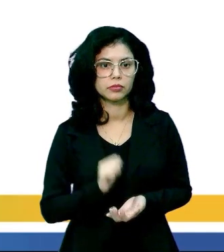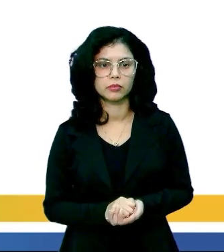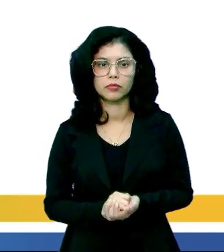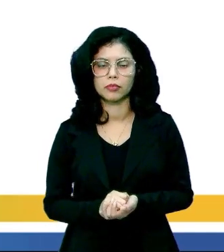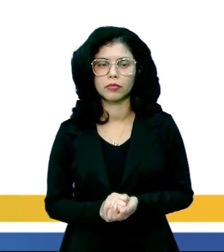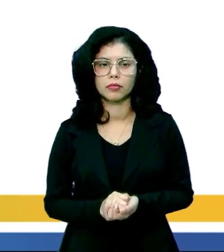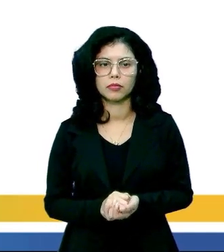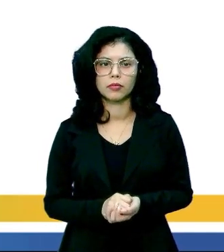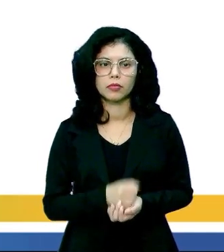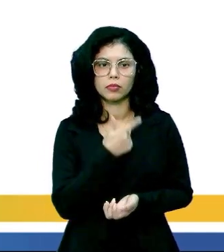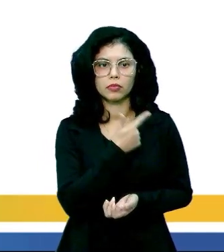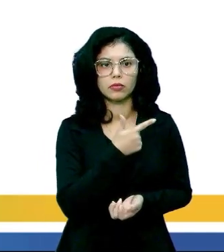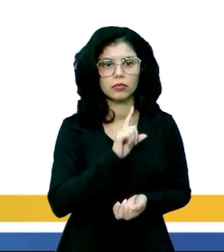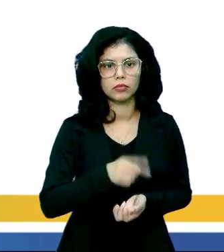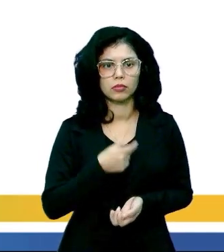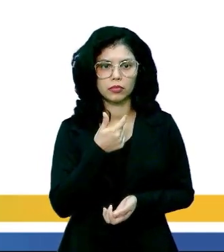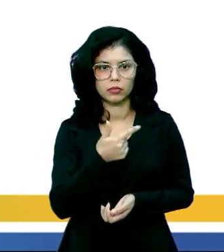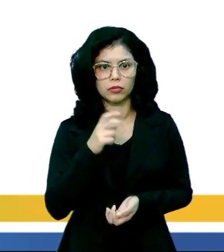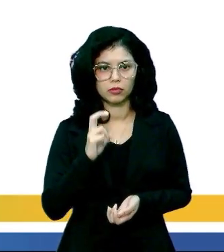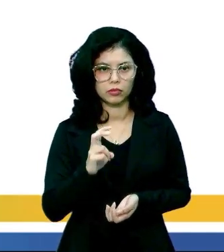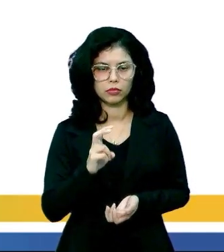Então, nós temos aí